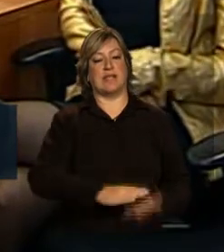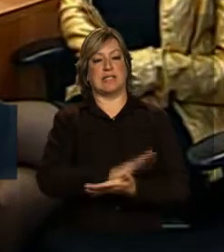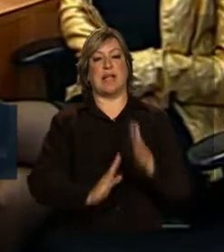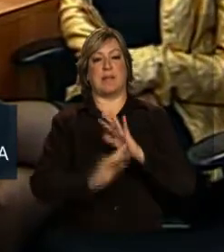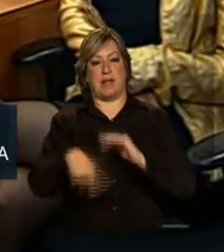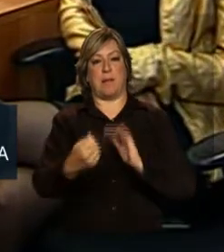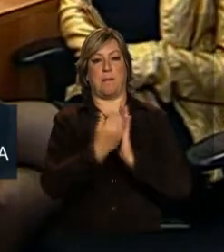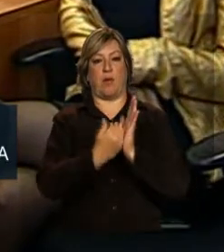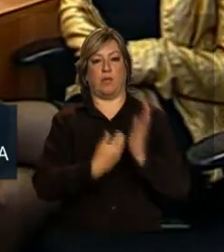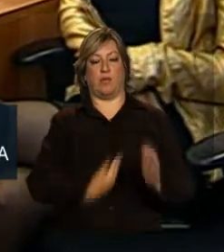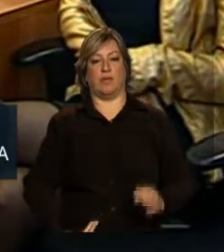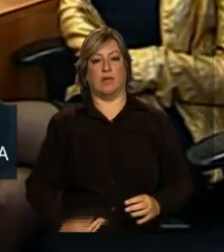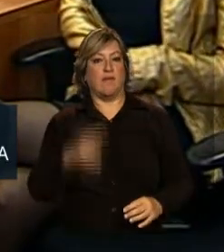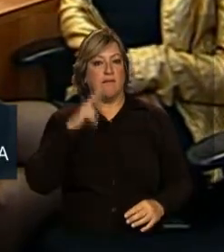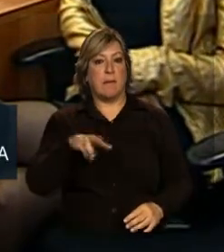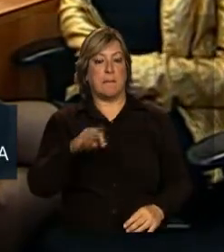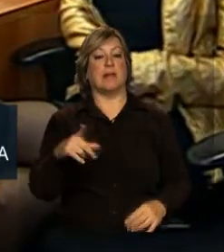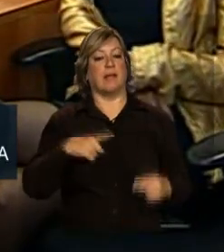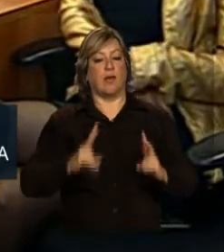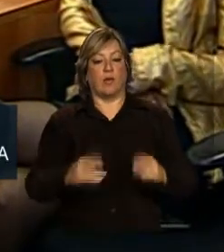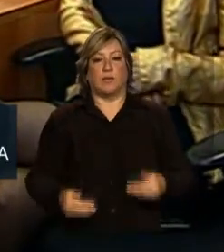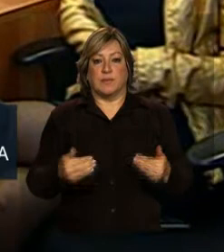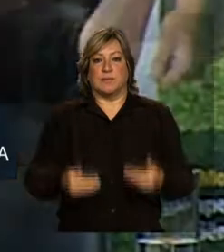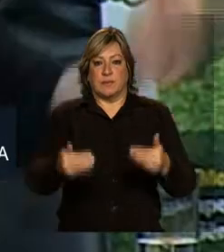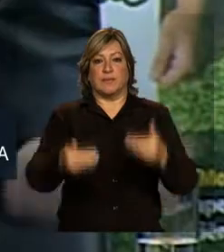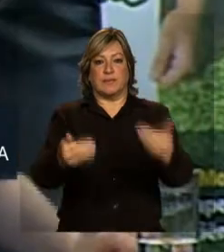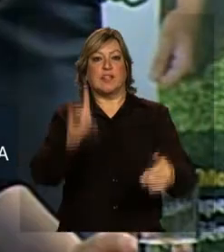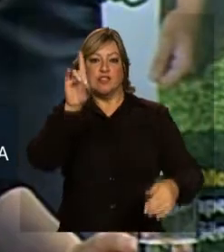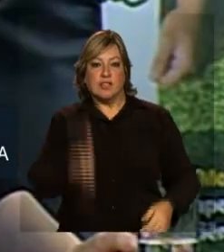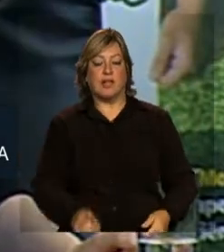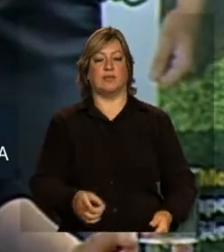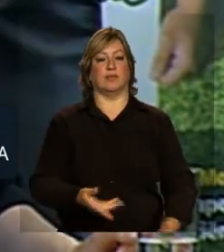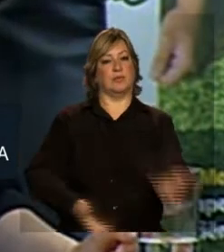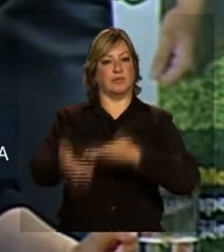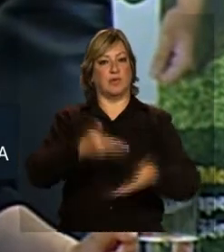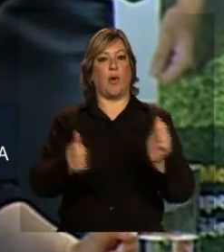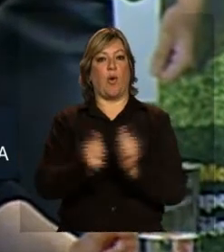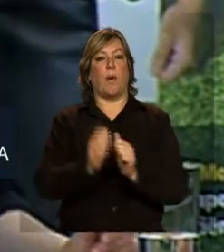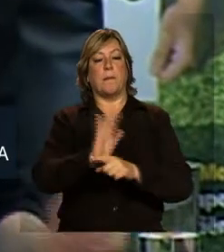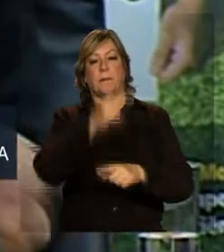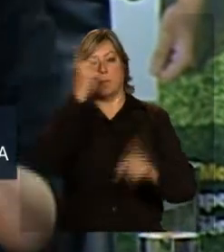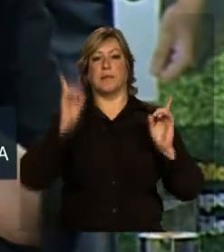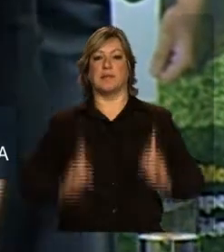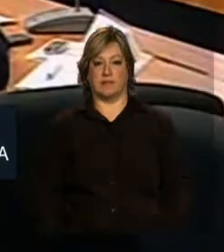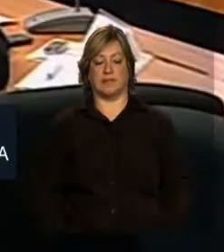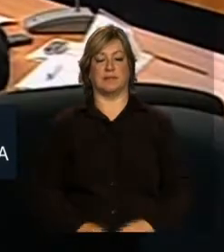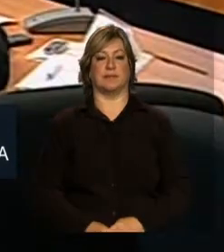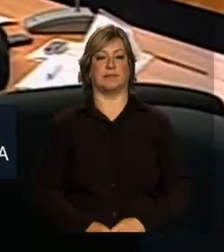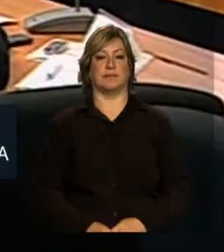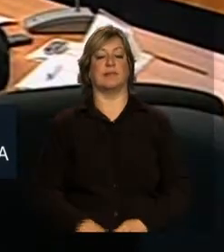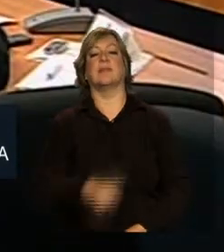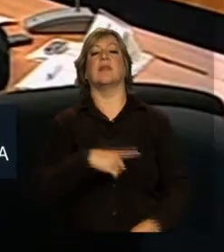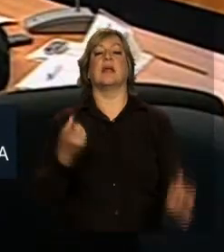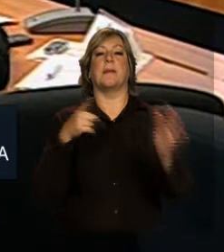verificarmos que as metas estão andando como um sistema de direitos articulados para as pessoas com deficiência. E a outra questão é